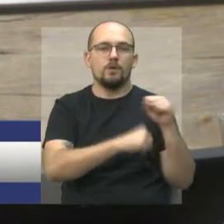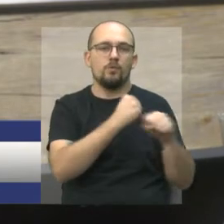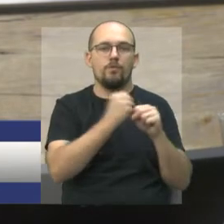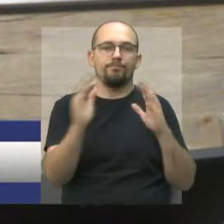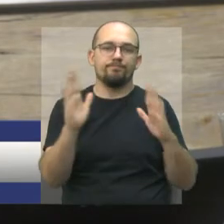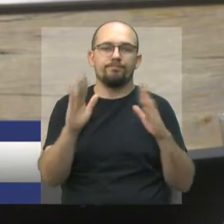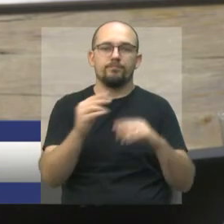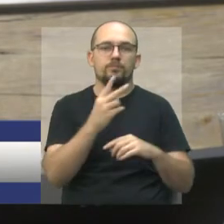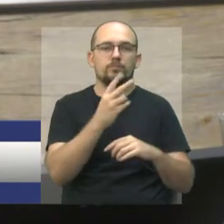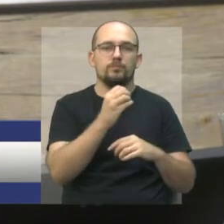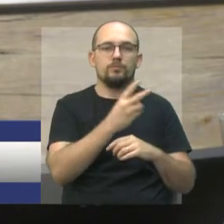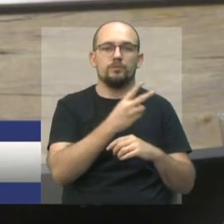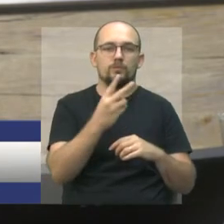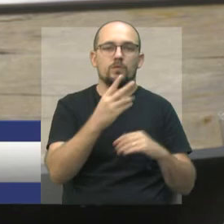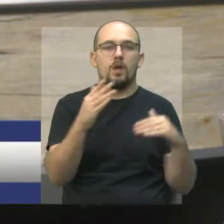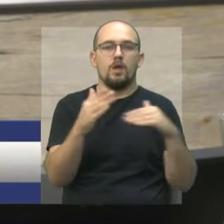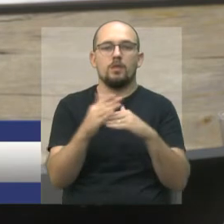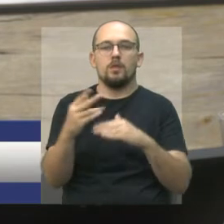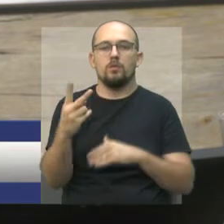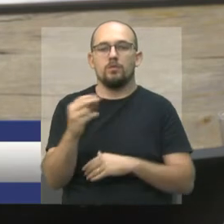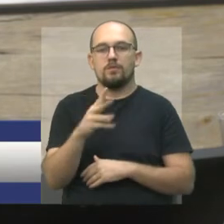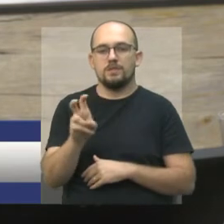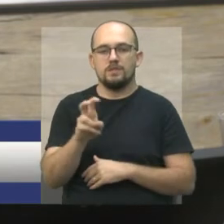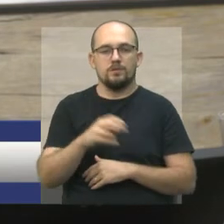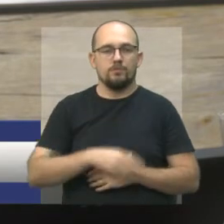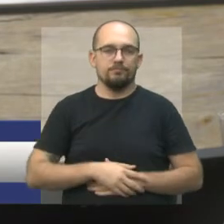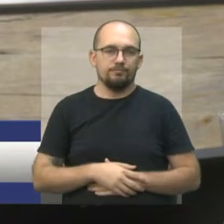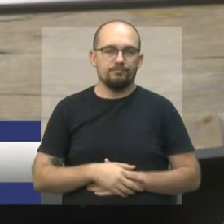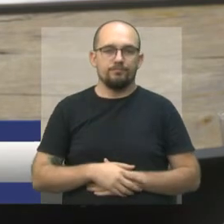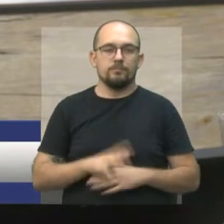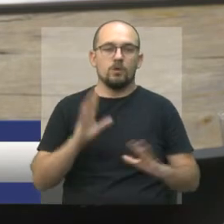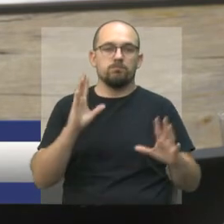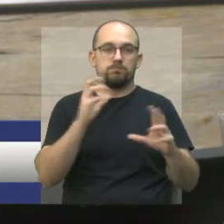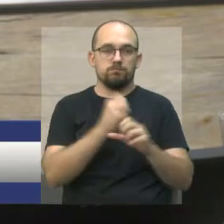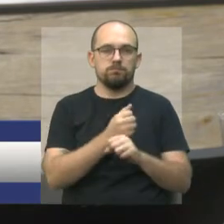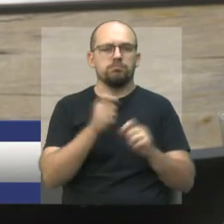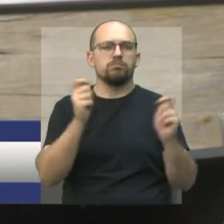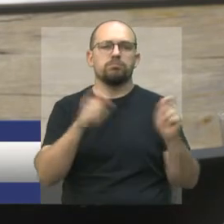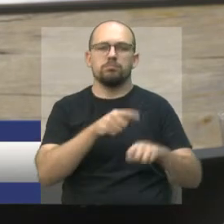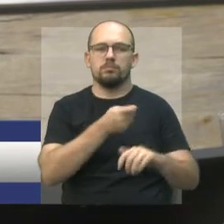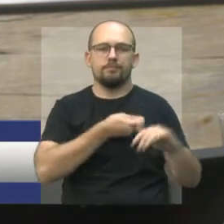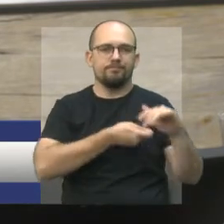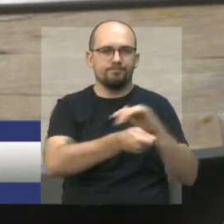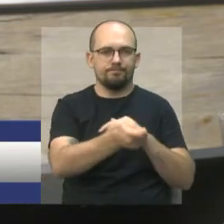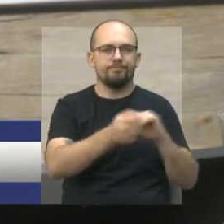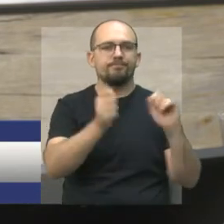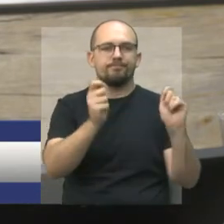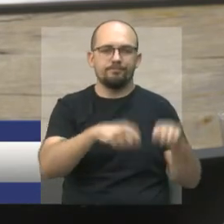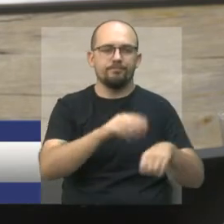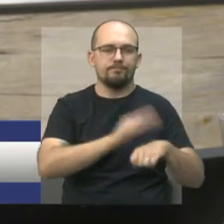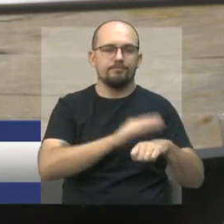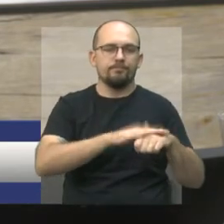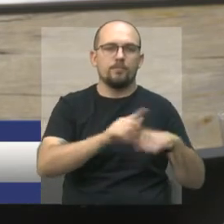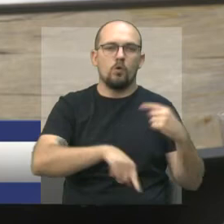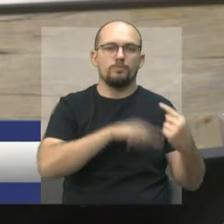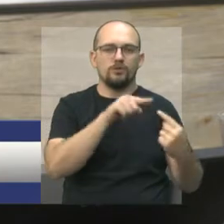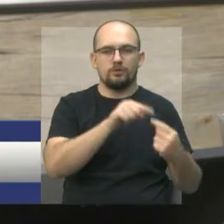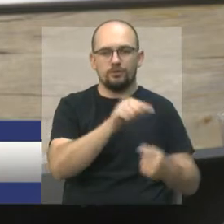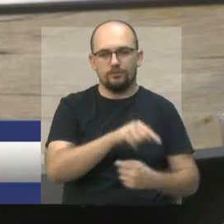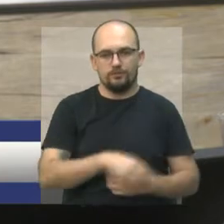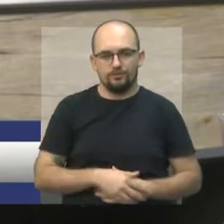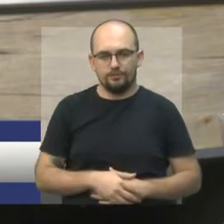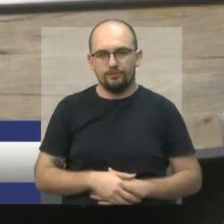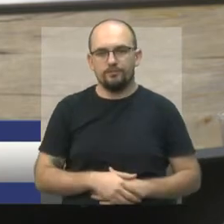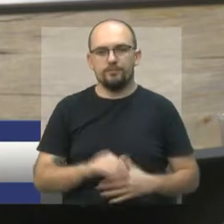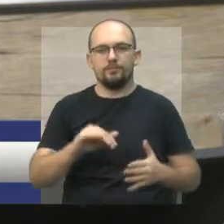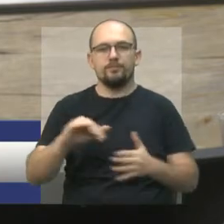de 2022 a 2025, montante apto à efetivação deste objetivo.